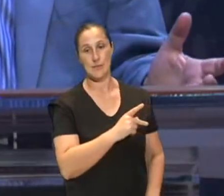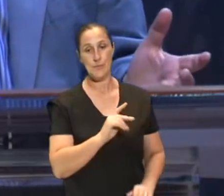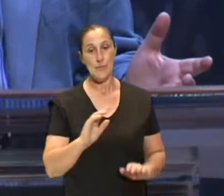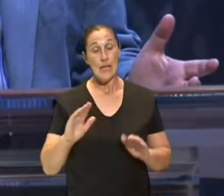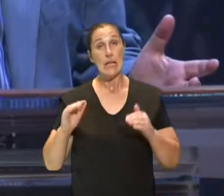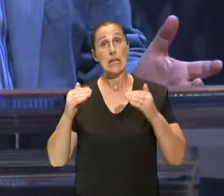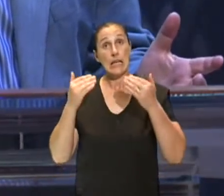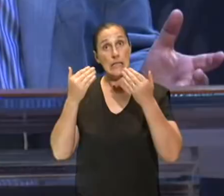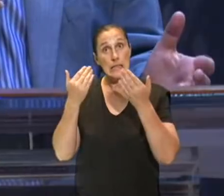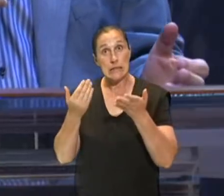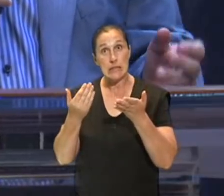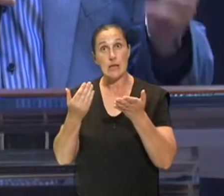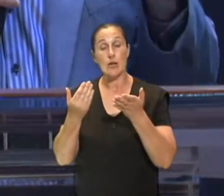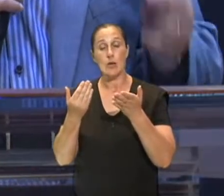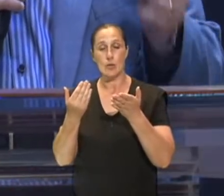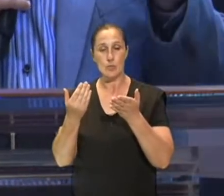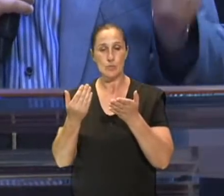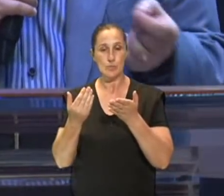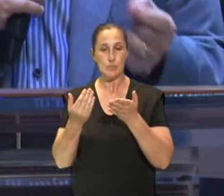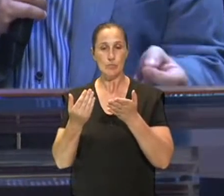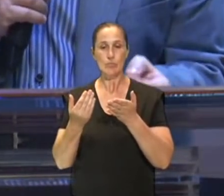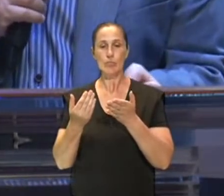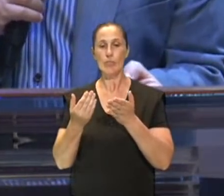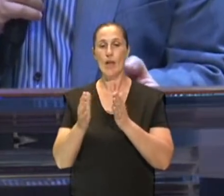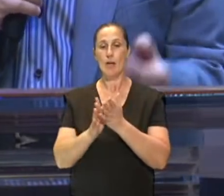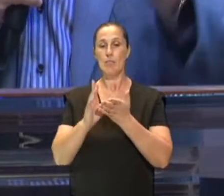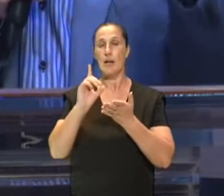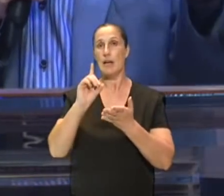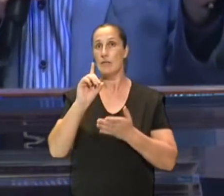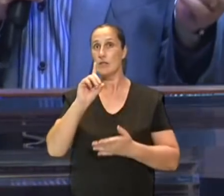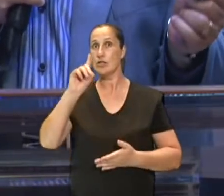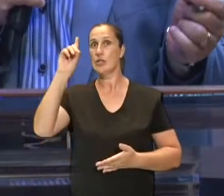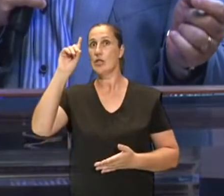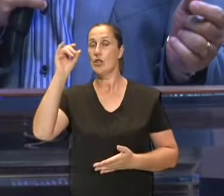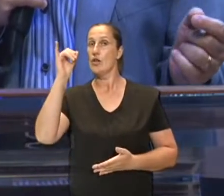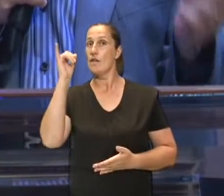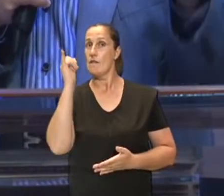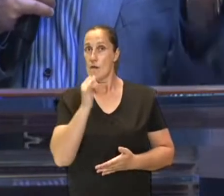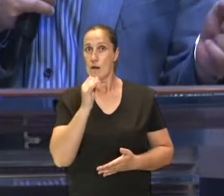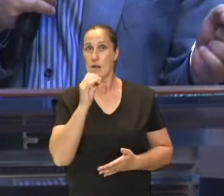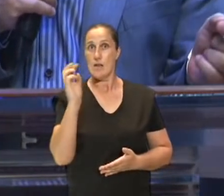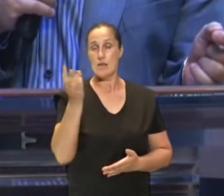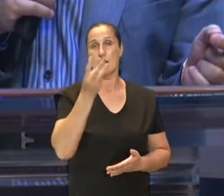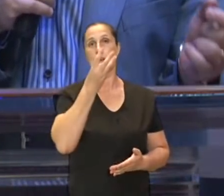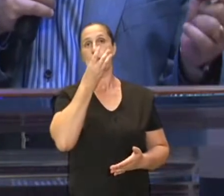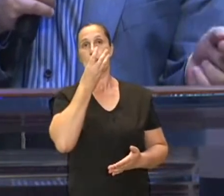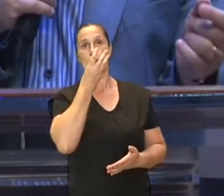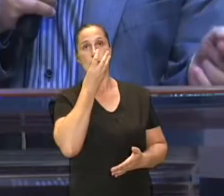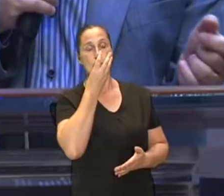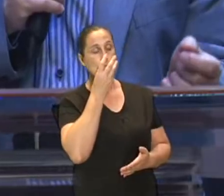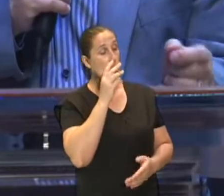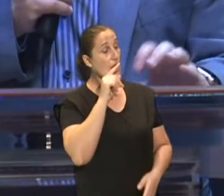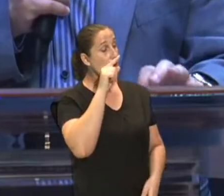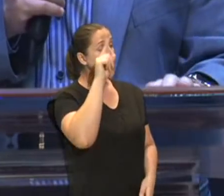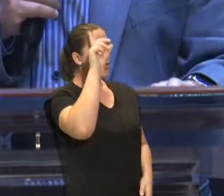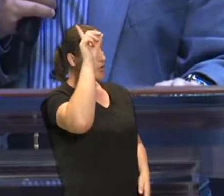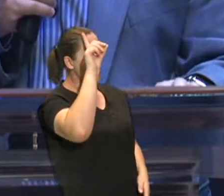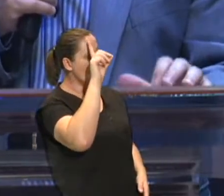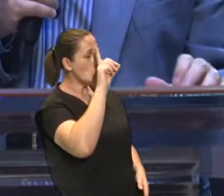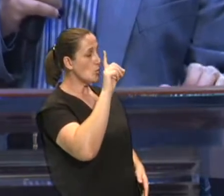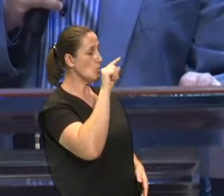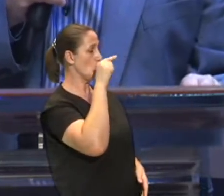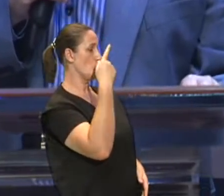do Senhor veio a Isaías: vai dizer a Ezequias, assim diz o Senhor, o Deus de seu antepassado